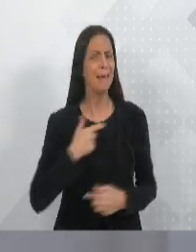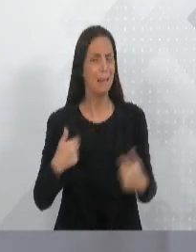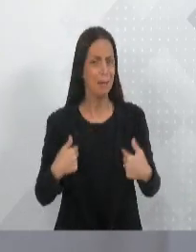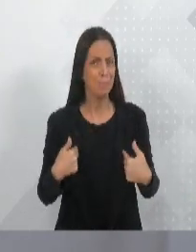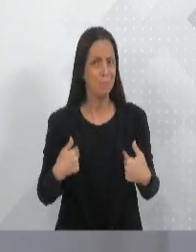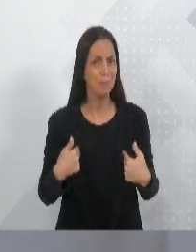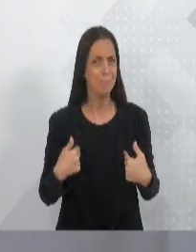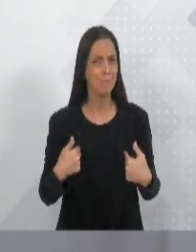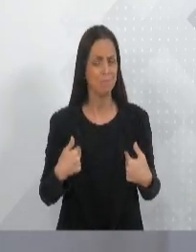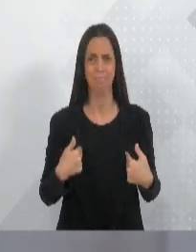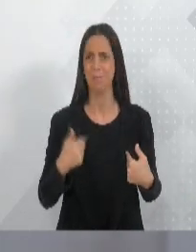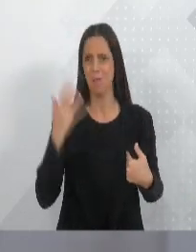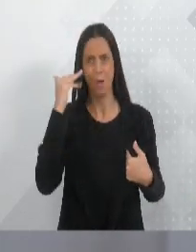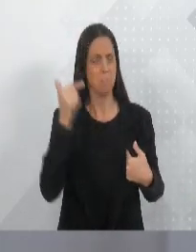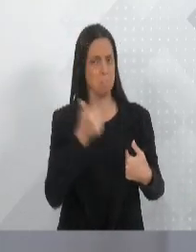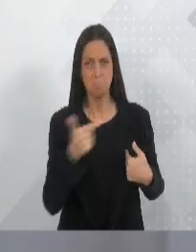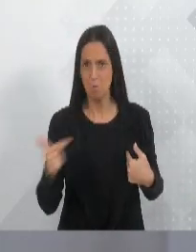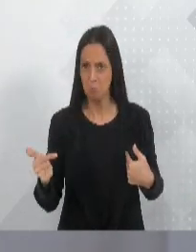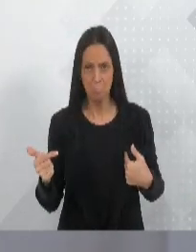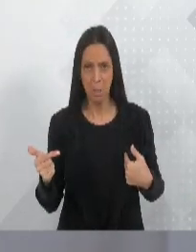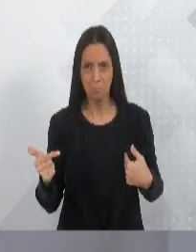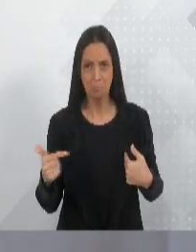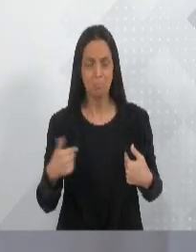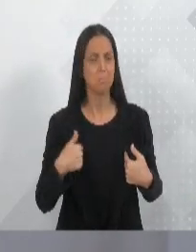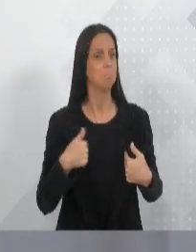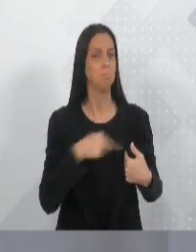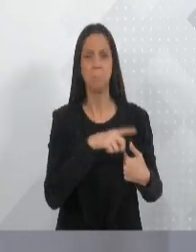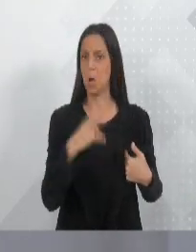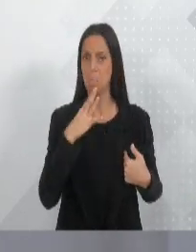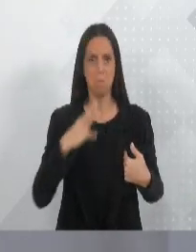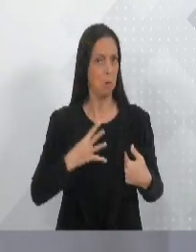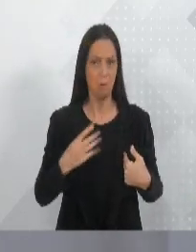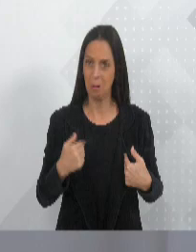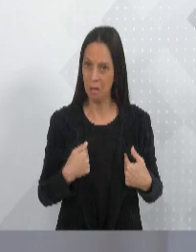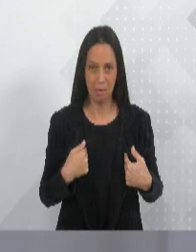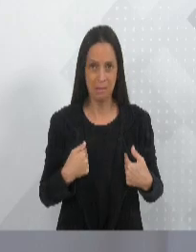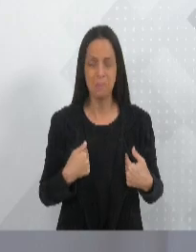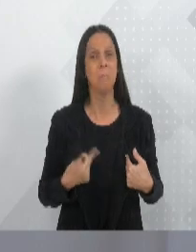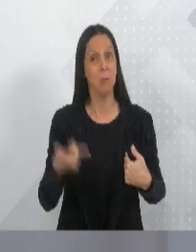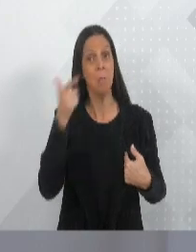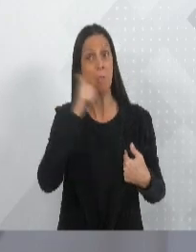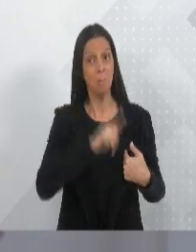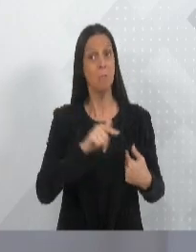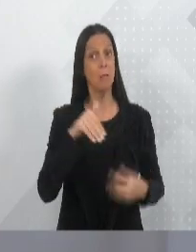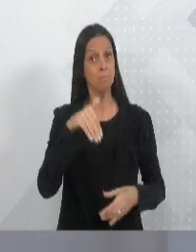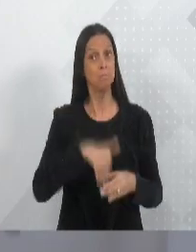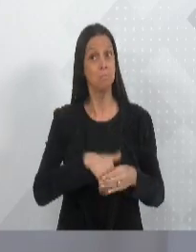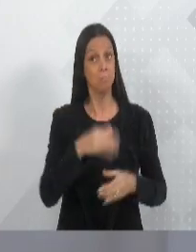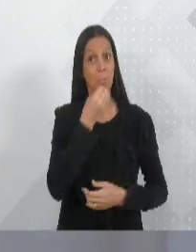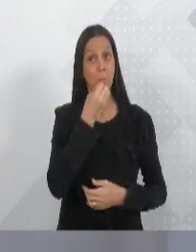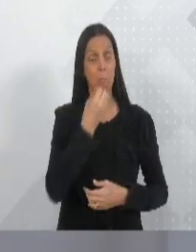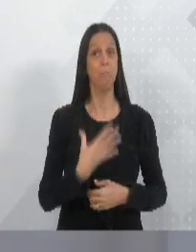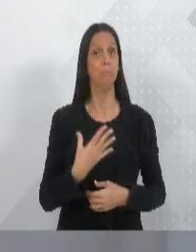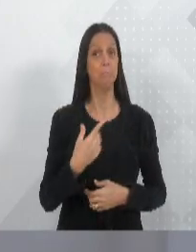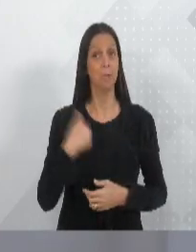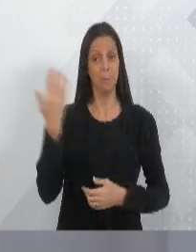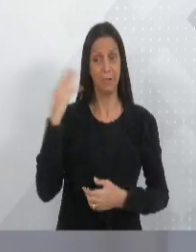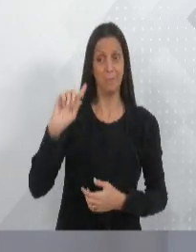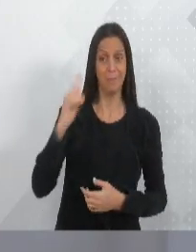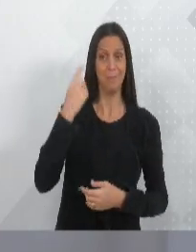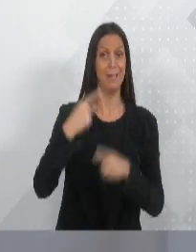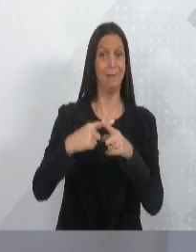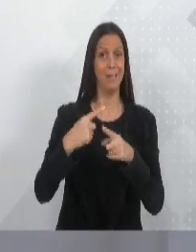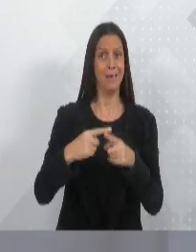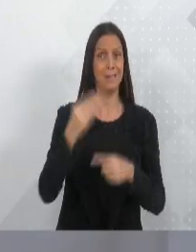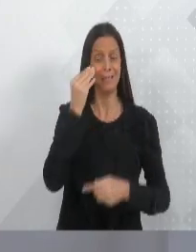desconhecido conseguiu de certa forma está aqui na Câmara de Vereadores hoje legitimamente eleito uma votação expressiva para alguém participou pela primeira vez inclusive